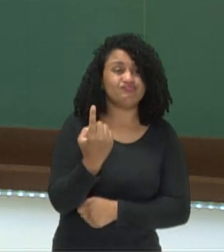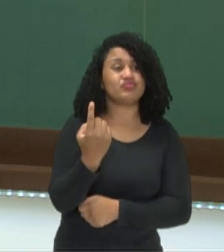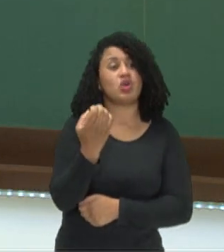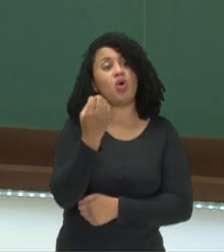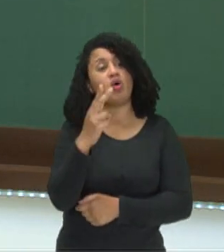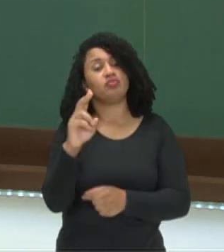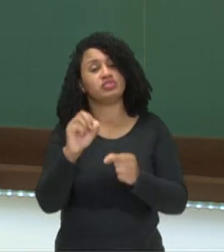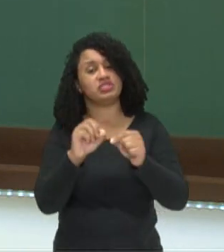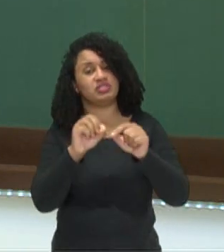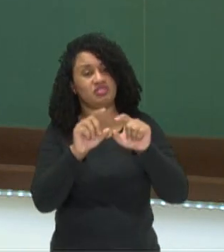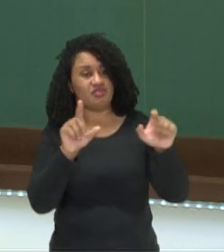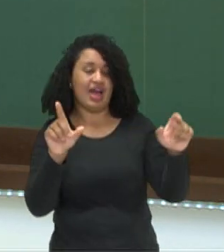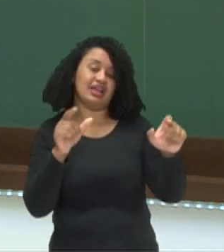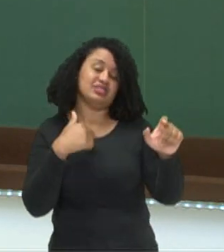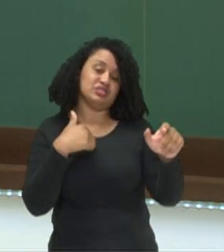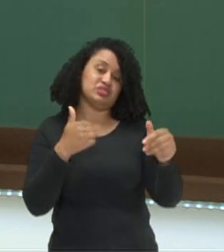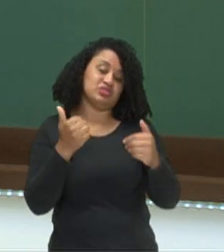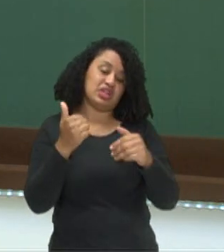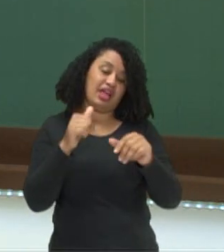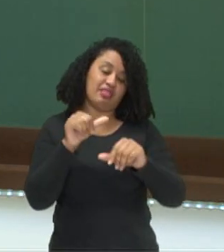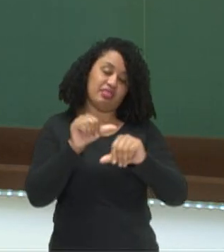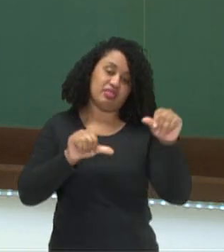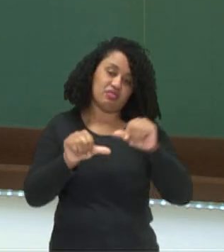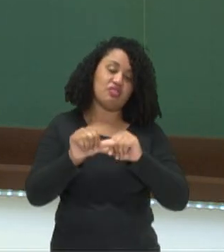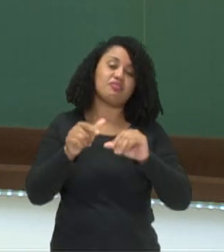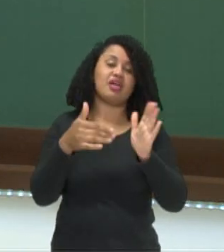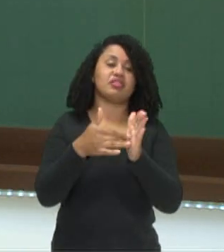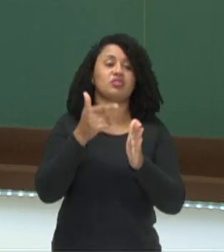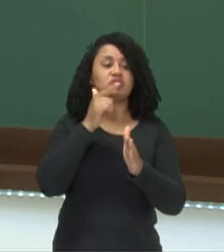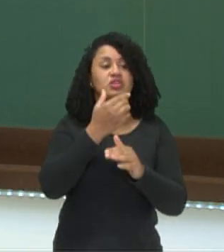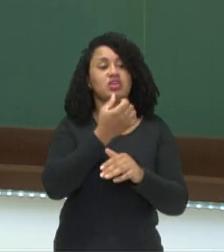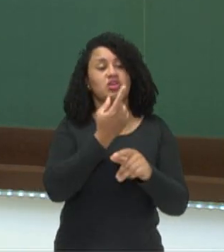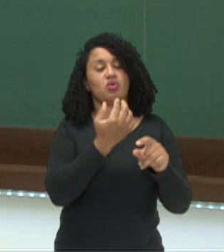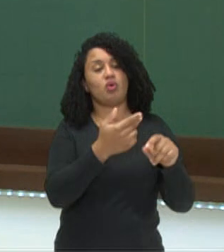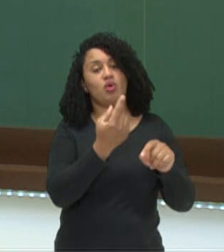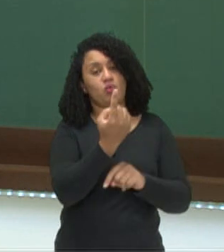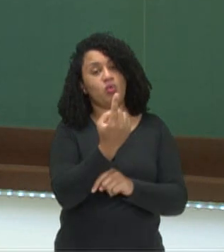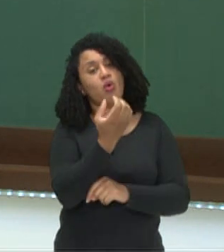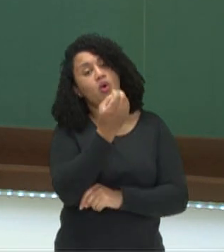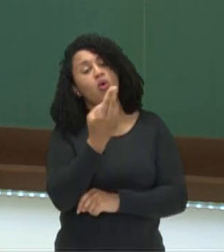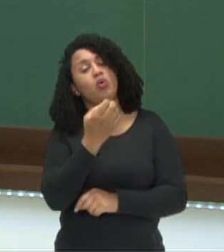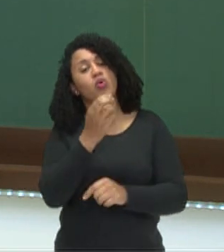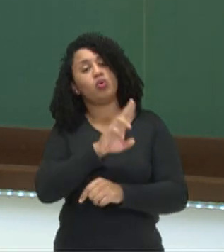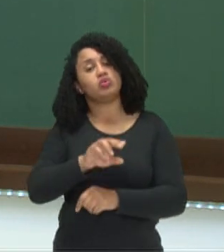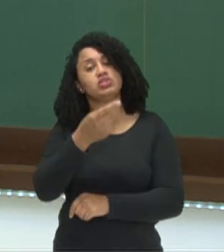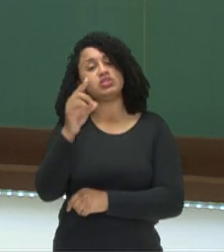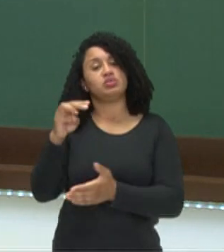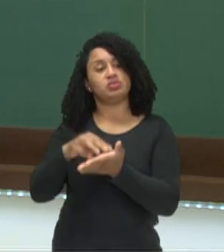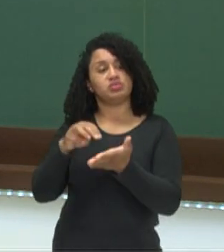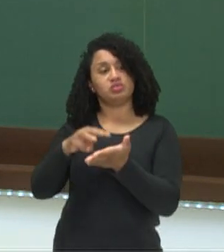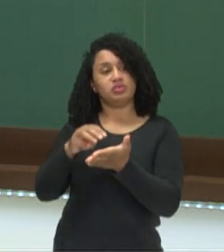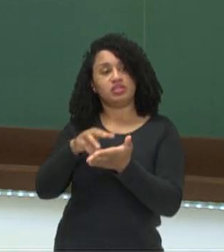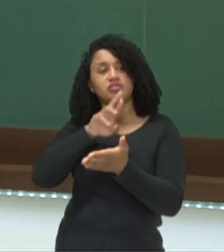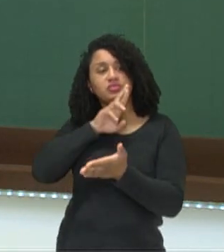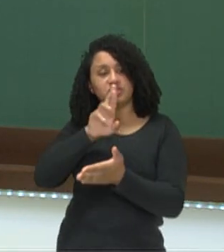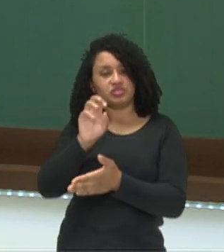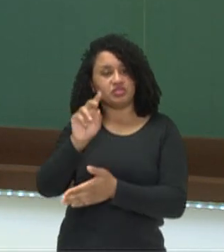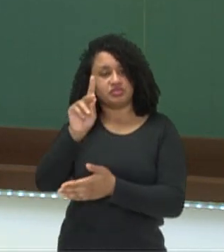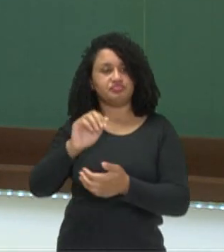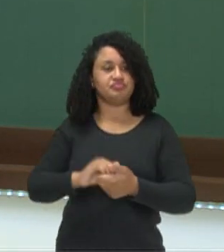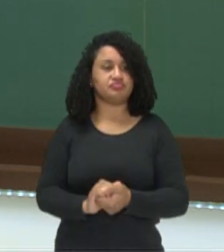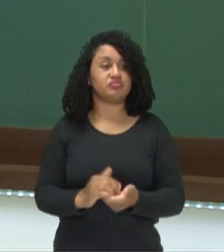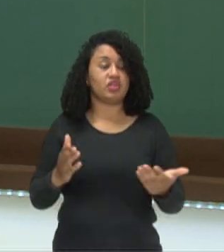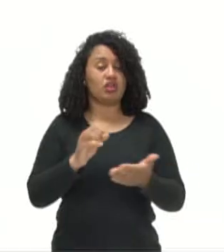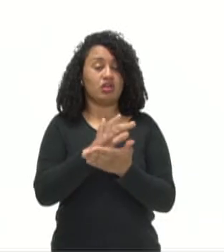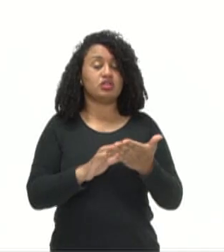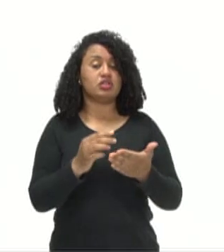você faz ficar igual a 1, ou você usa um outro método de resolução, tá bom? Então, vamos lá para